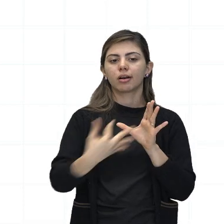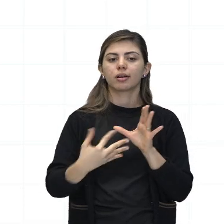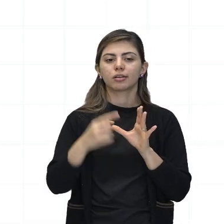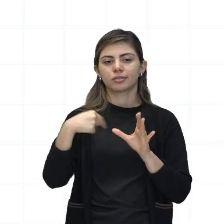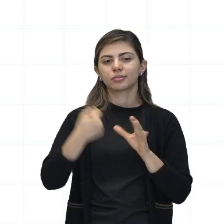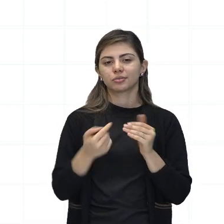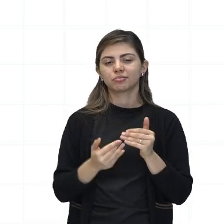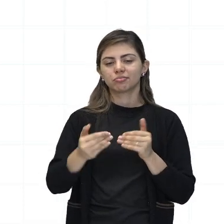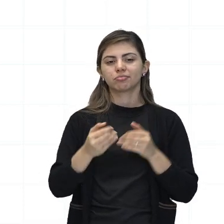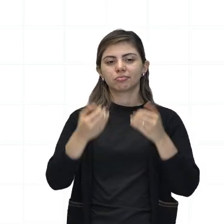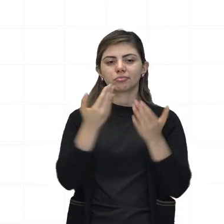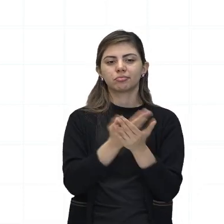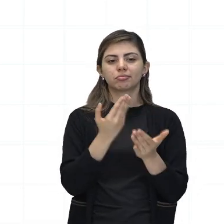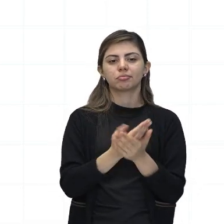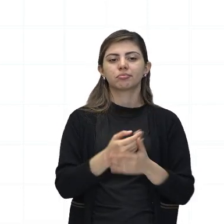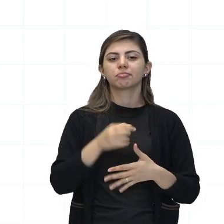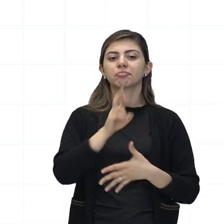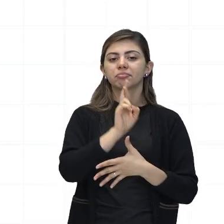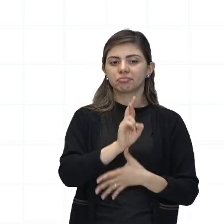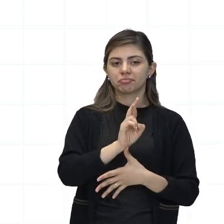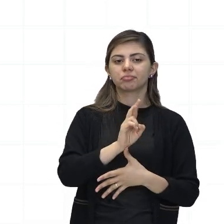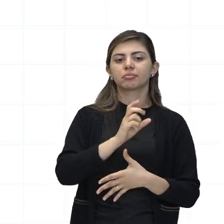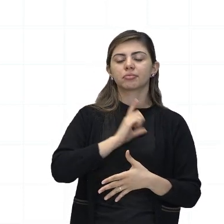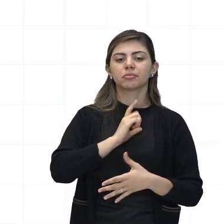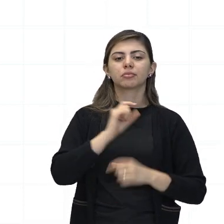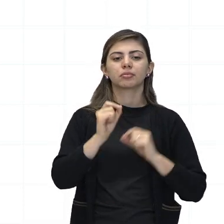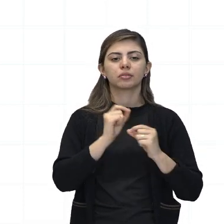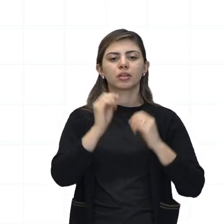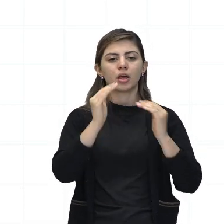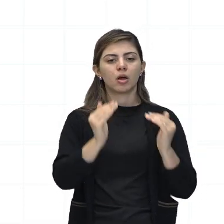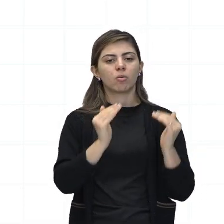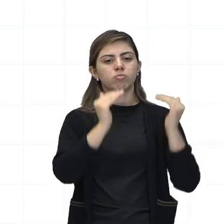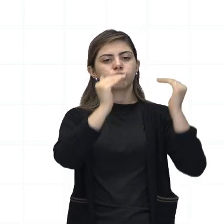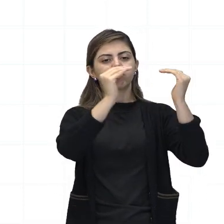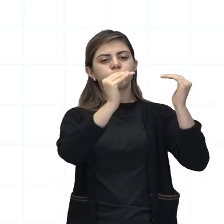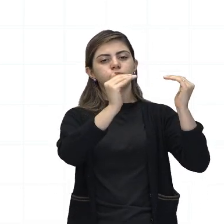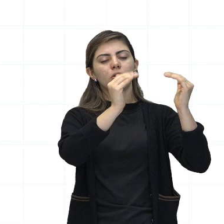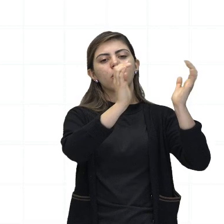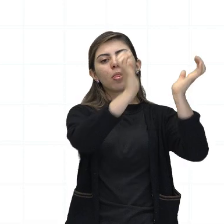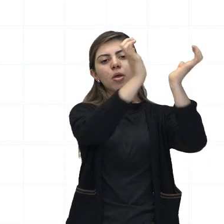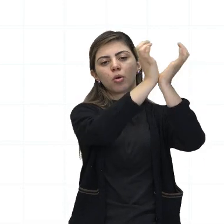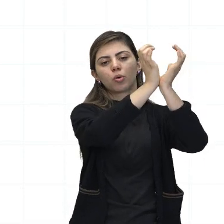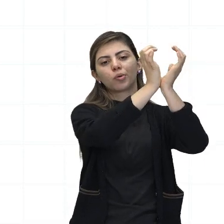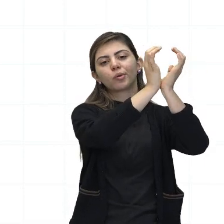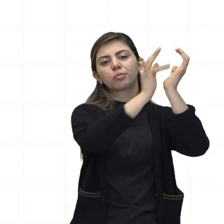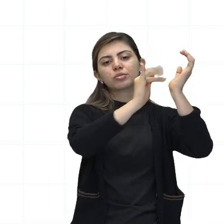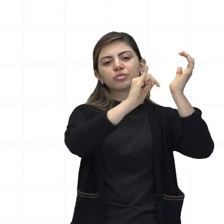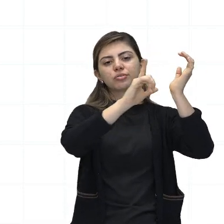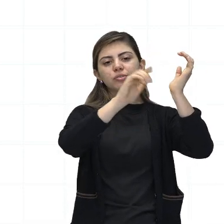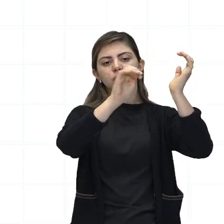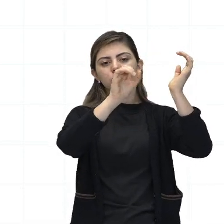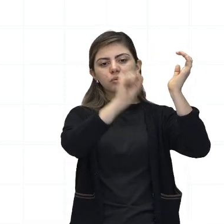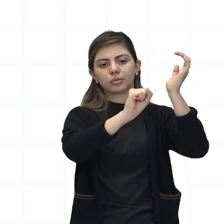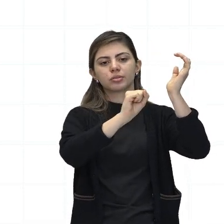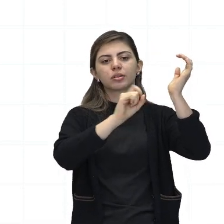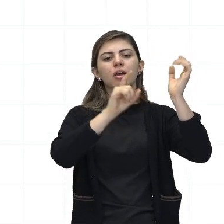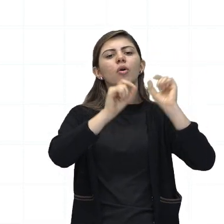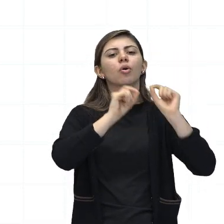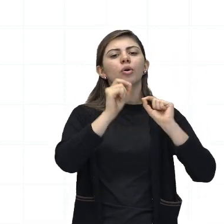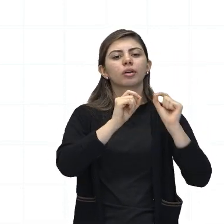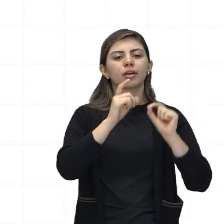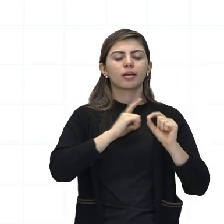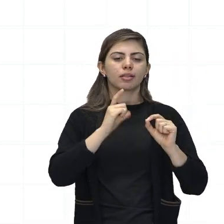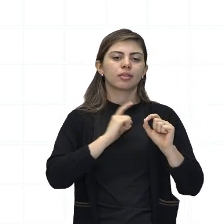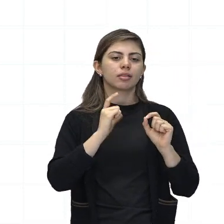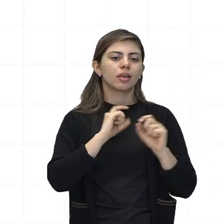vendo agora. Ó. Reino. A maior das categorias é constituída por um conjunto de filos. Filo é constituído